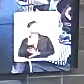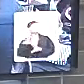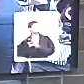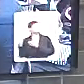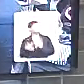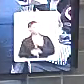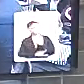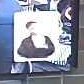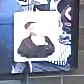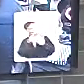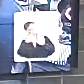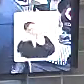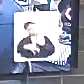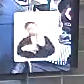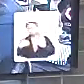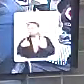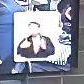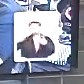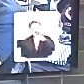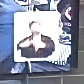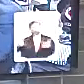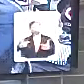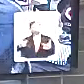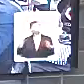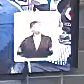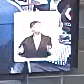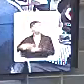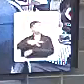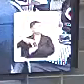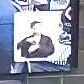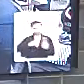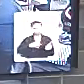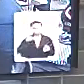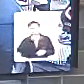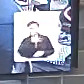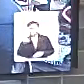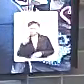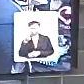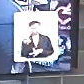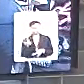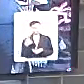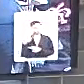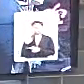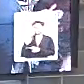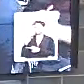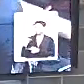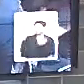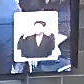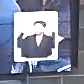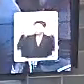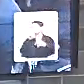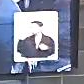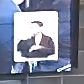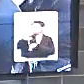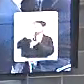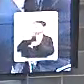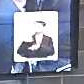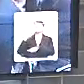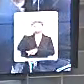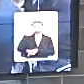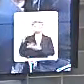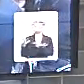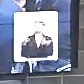fi mas que diabo onde é que eu moro Será que nesse lugar mesmo que esse pessoal mora Será que ou eu que sou um ET não tô conseguindo identificar muito bem